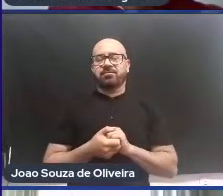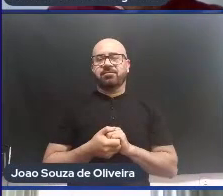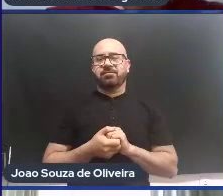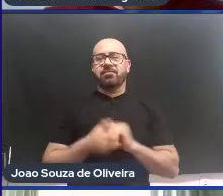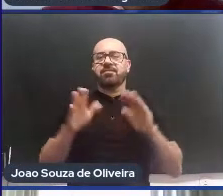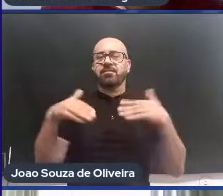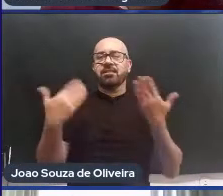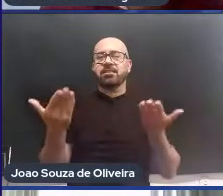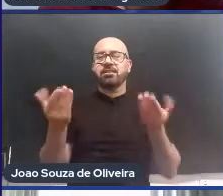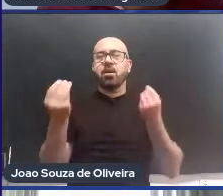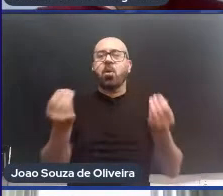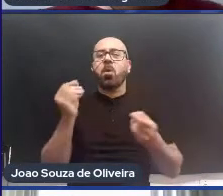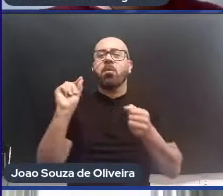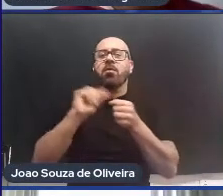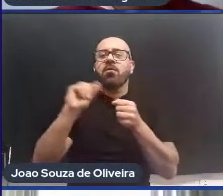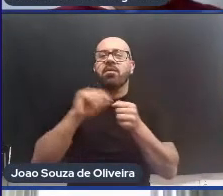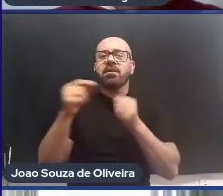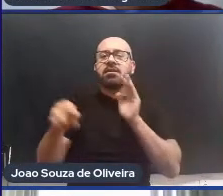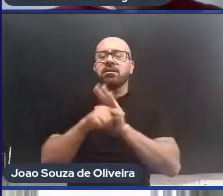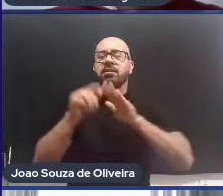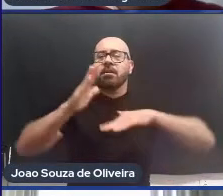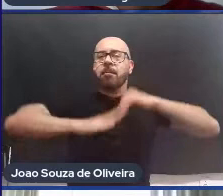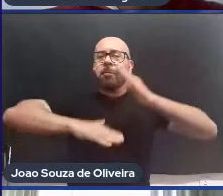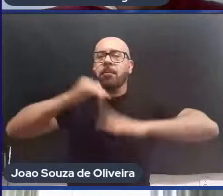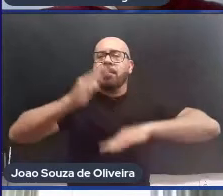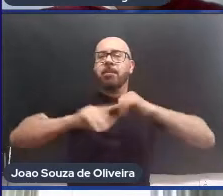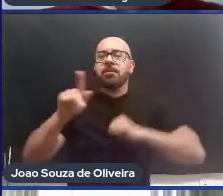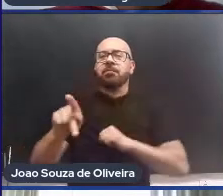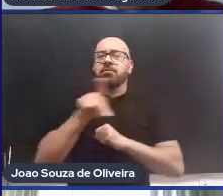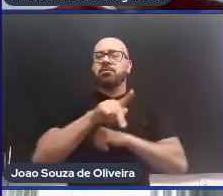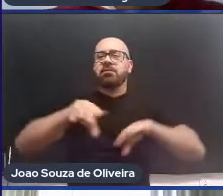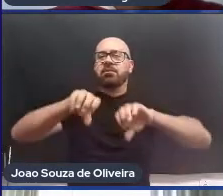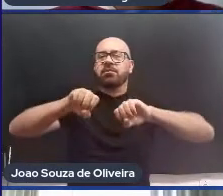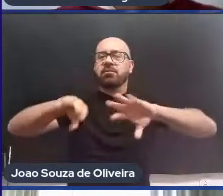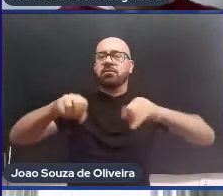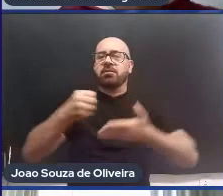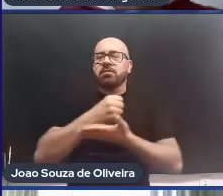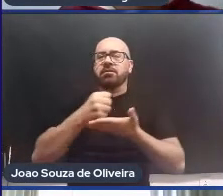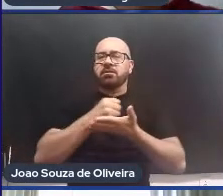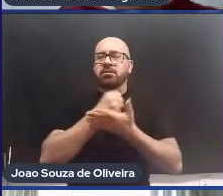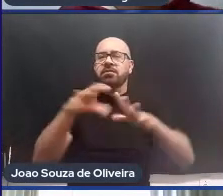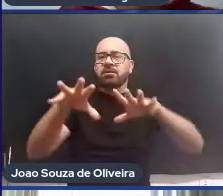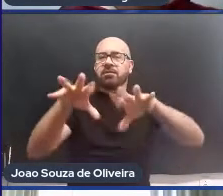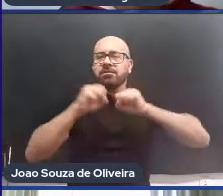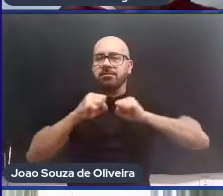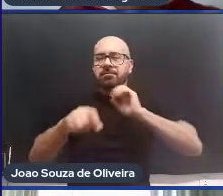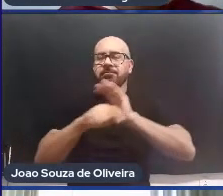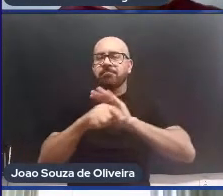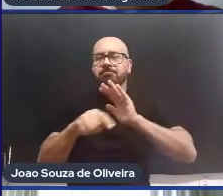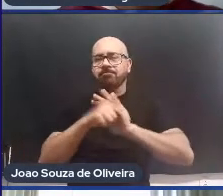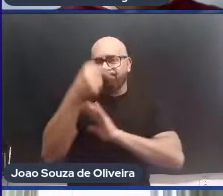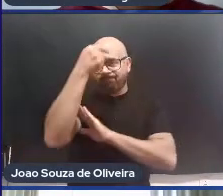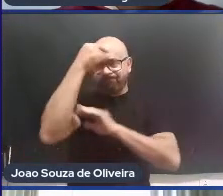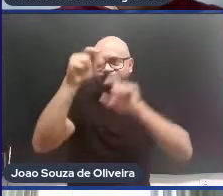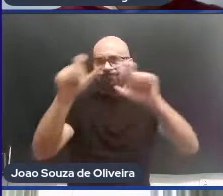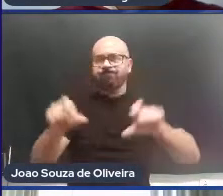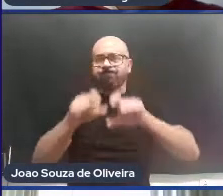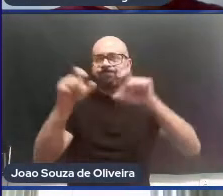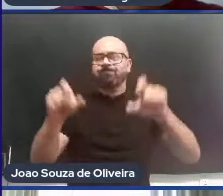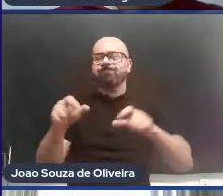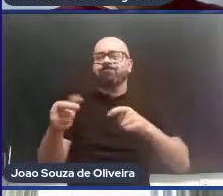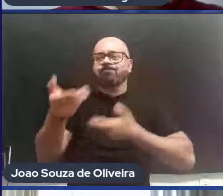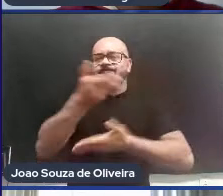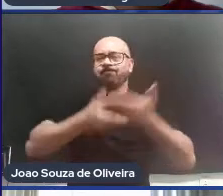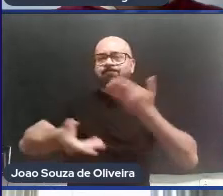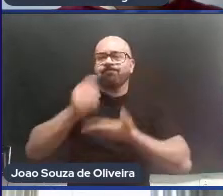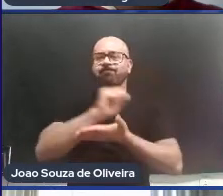como viabilizar uma prática docente na Educação Básica que adote pensamento computacional através de